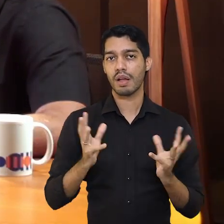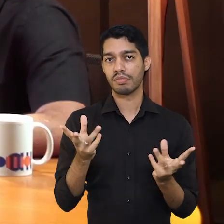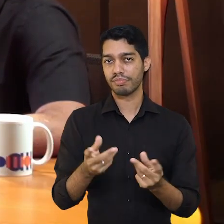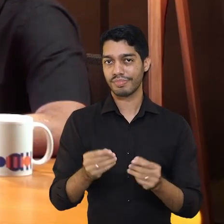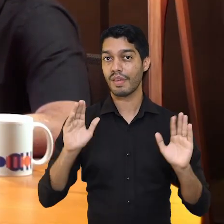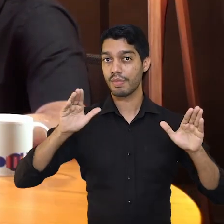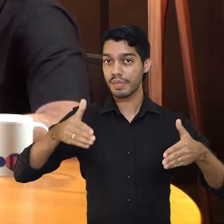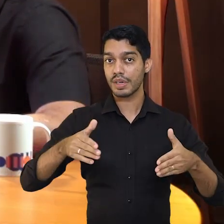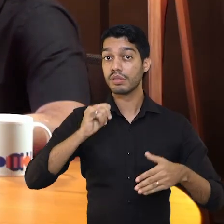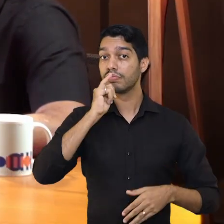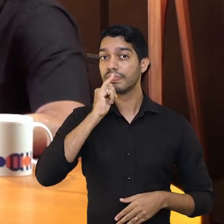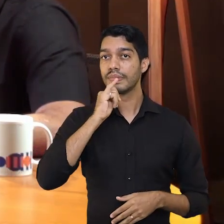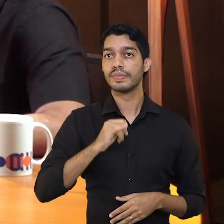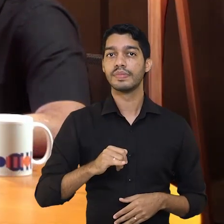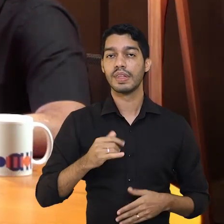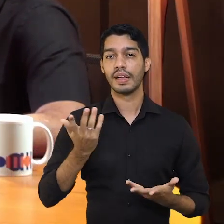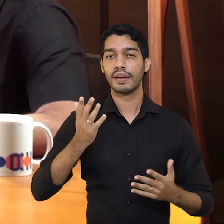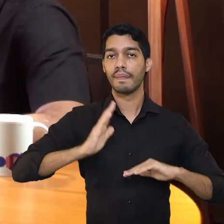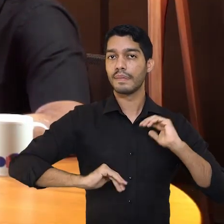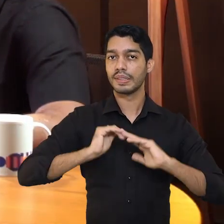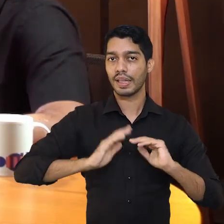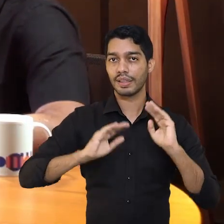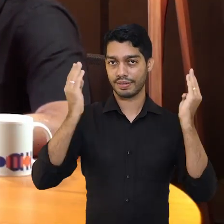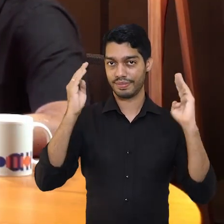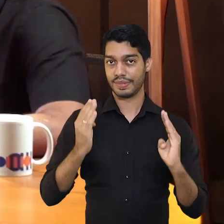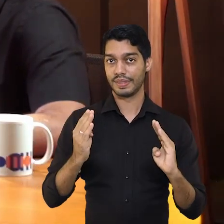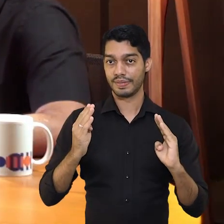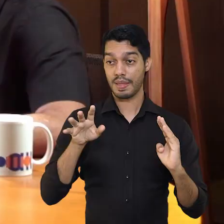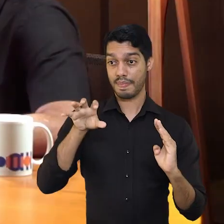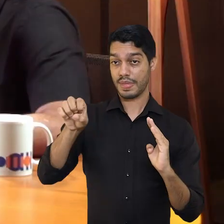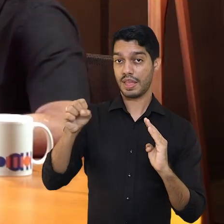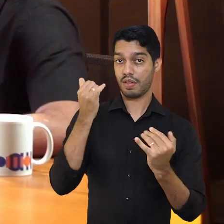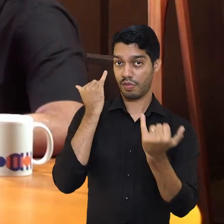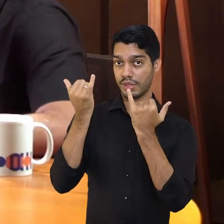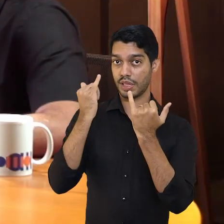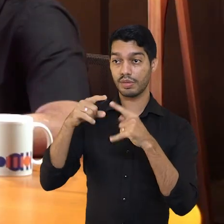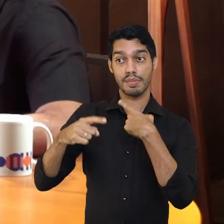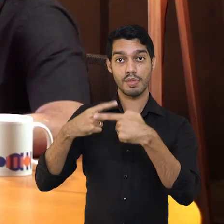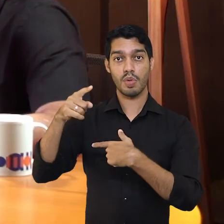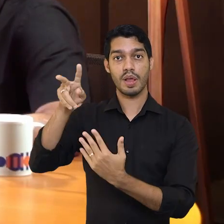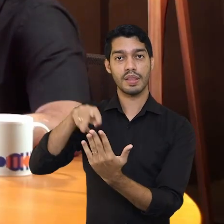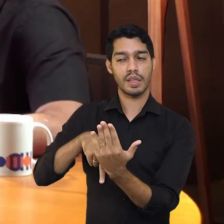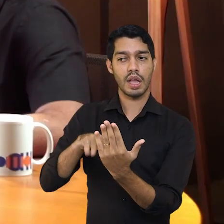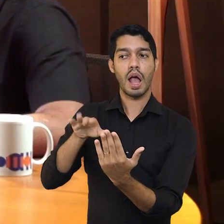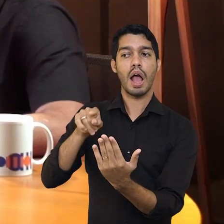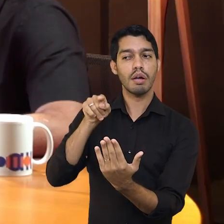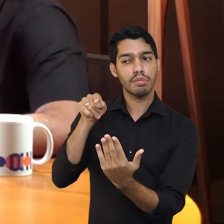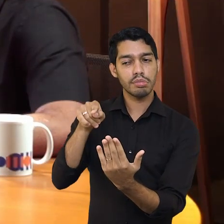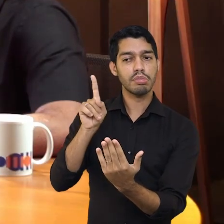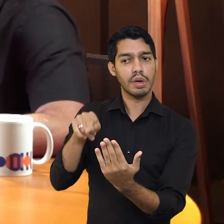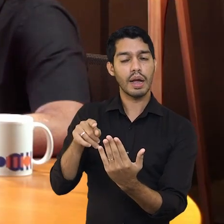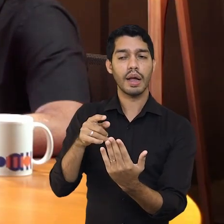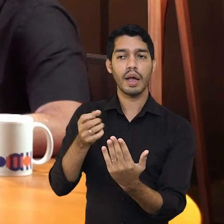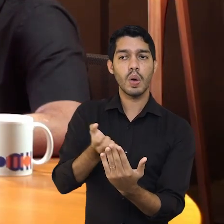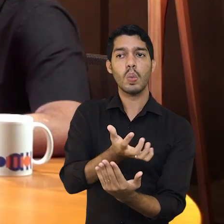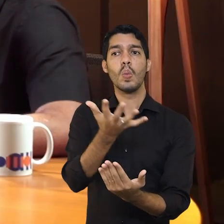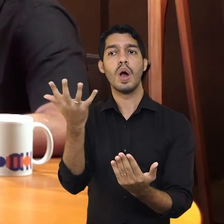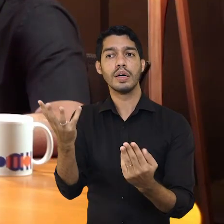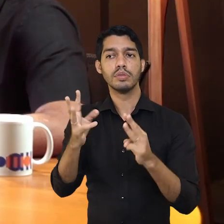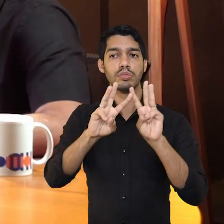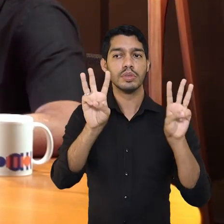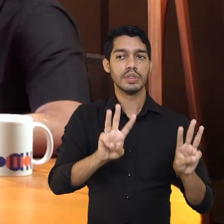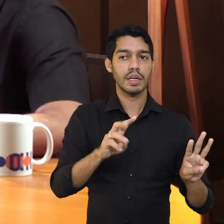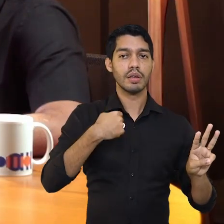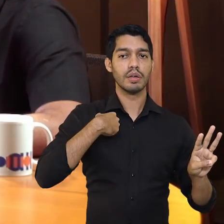Tipo quais? Habilidade analítica, desse aluno pegar um dado e ler: poxa, essa aqui é a quantidade de museus